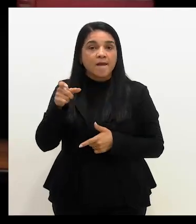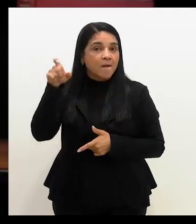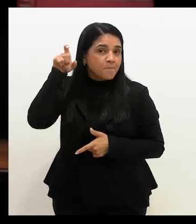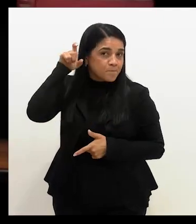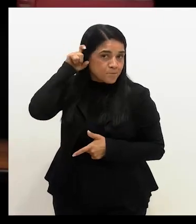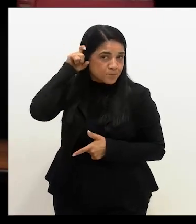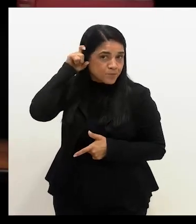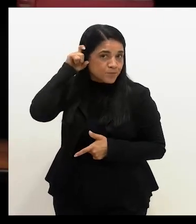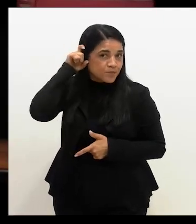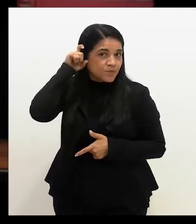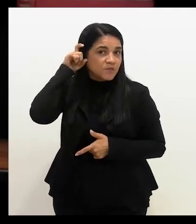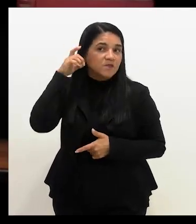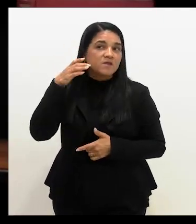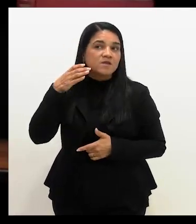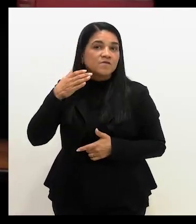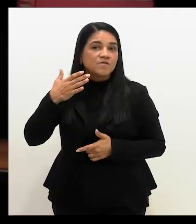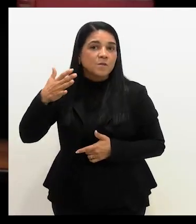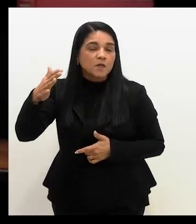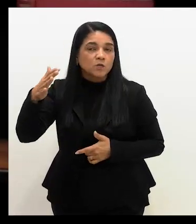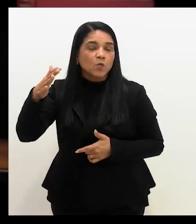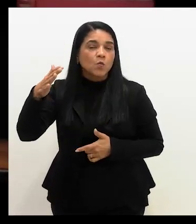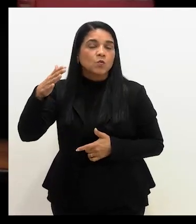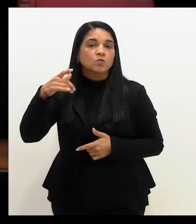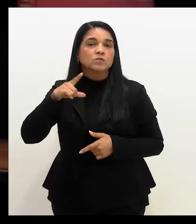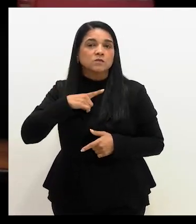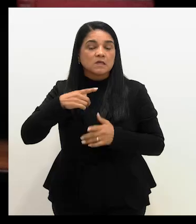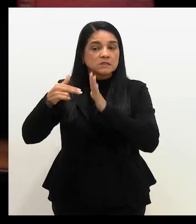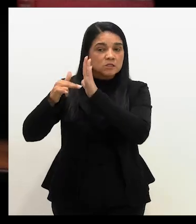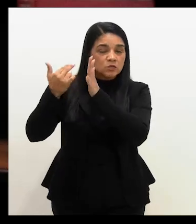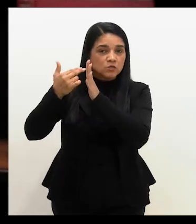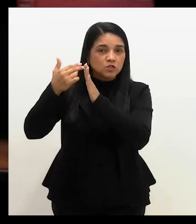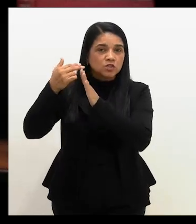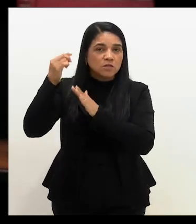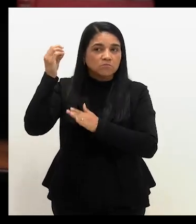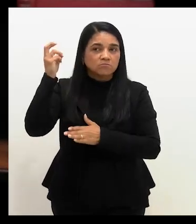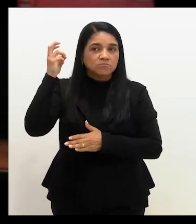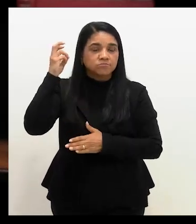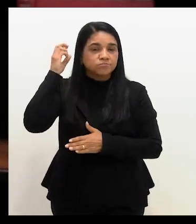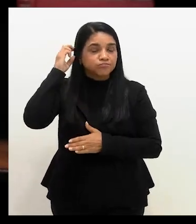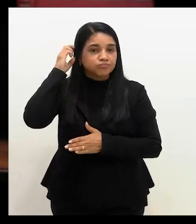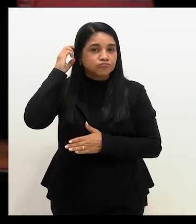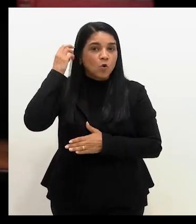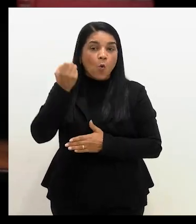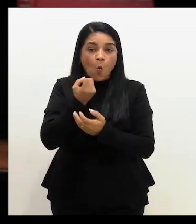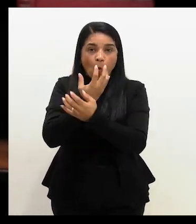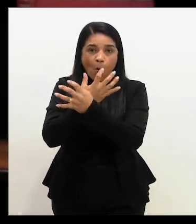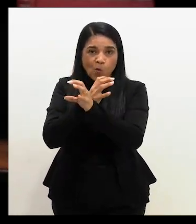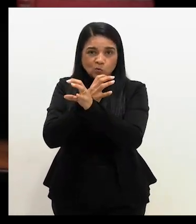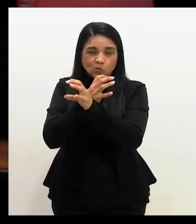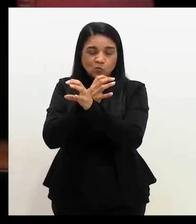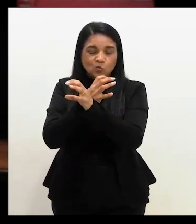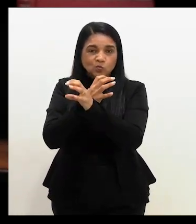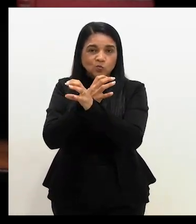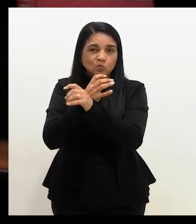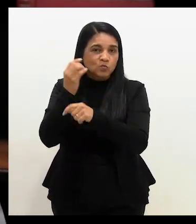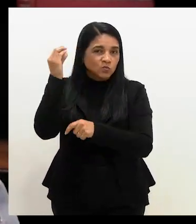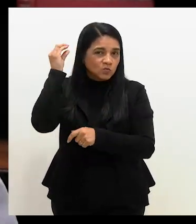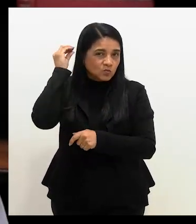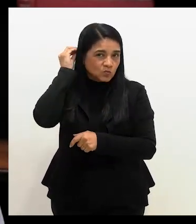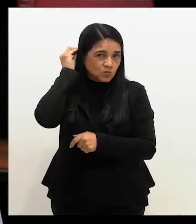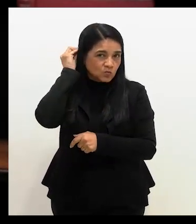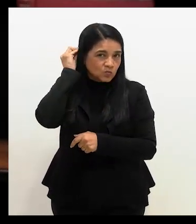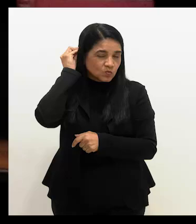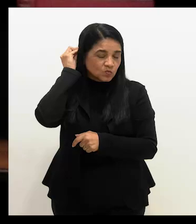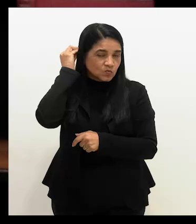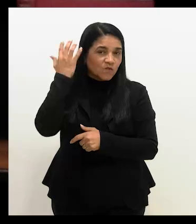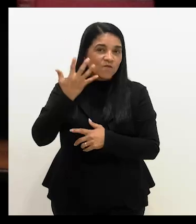Existem aparelhos também, que são aparelhos vibratórios, em que a gente faz a cirurgia e ele tem a condução óssea, a condução